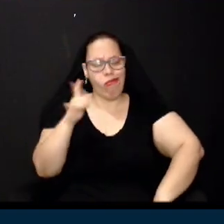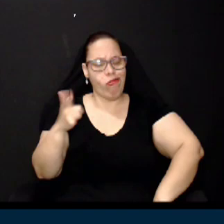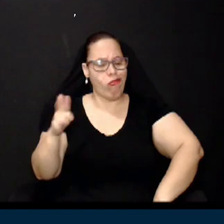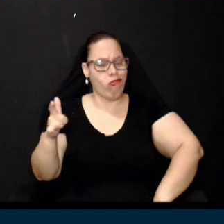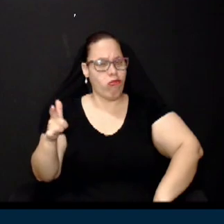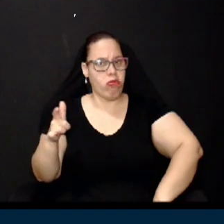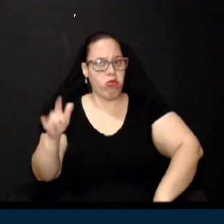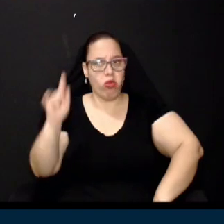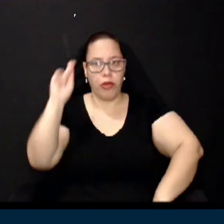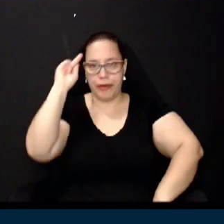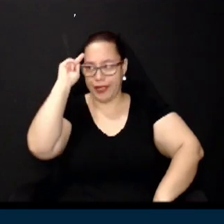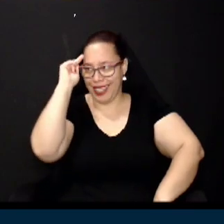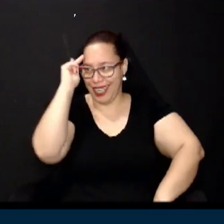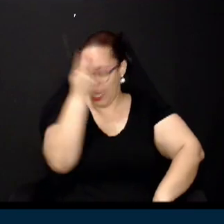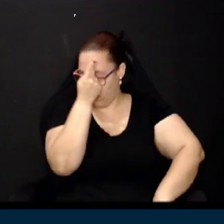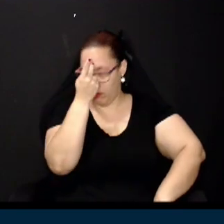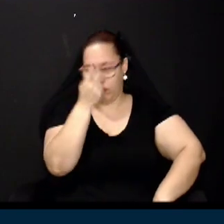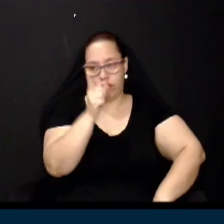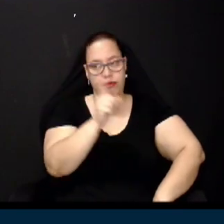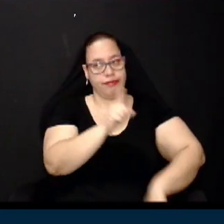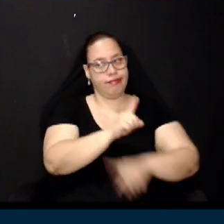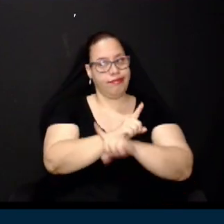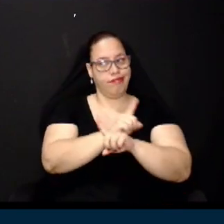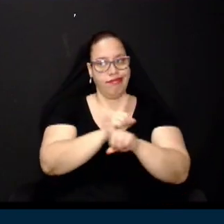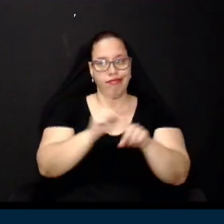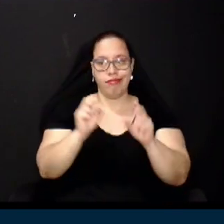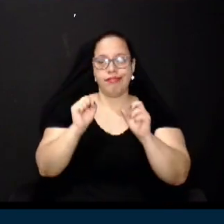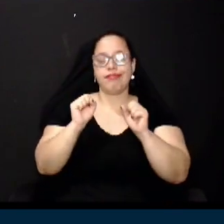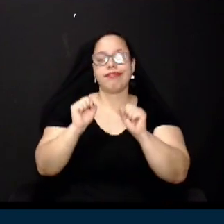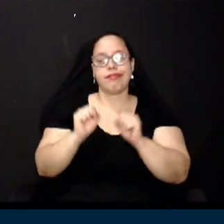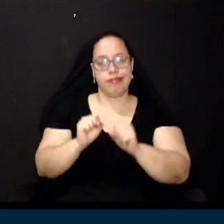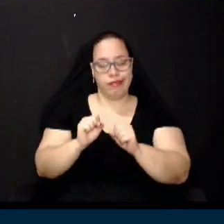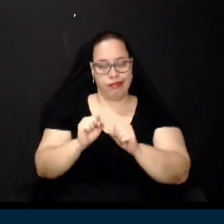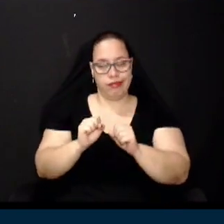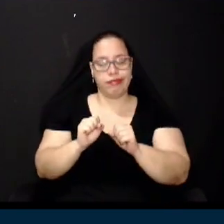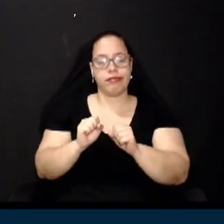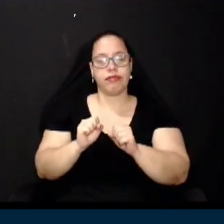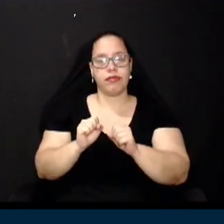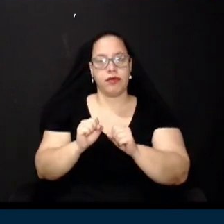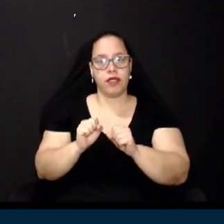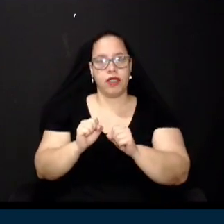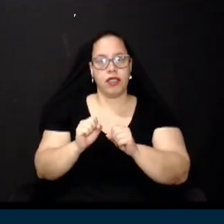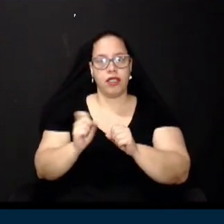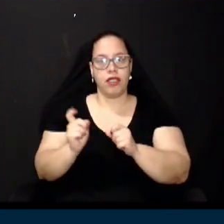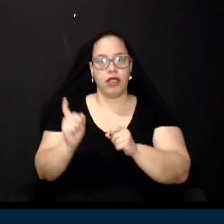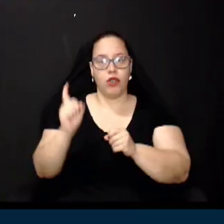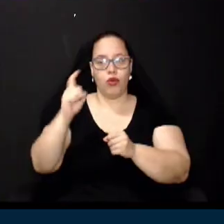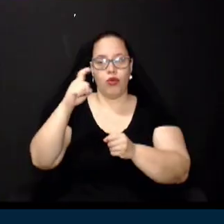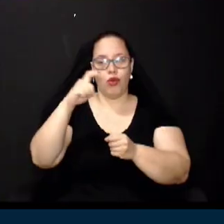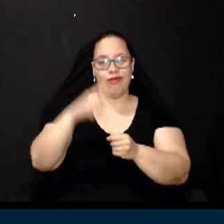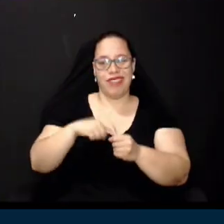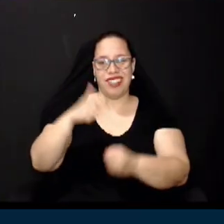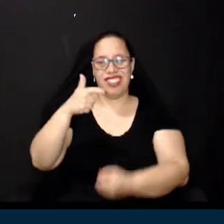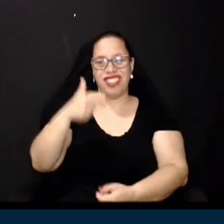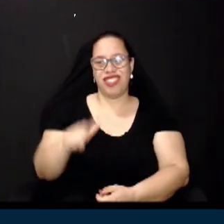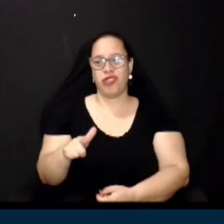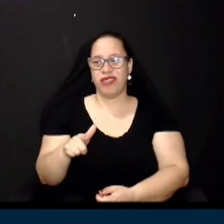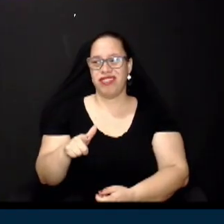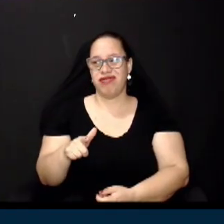virada de chave ali, ela pode cair na armadilha